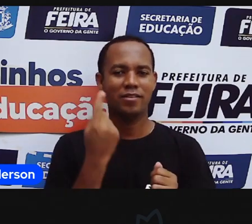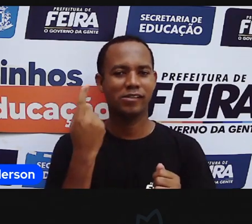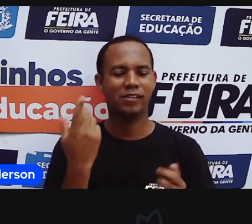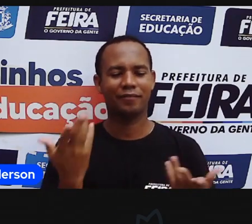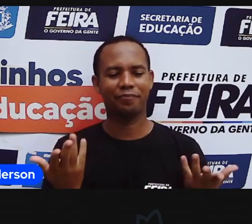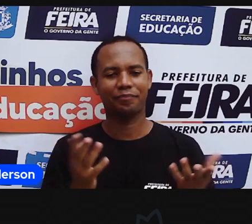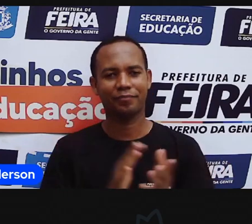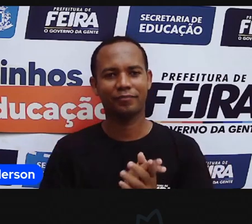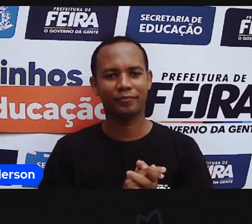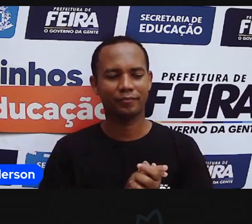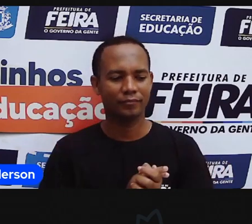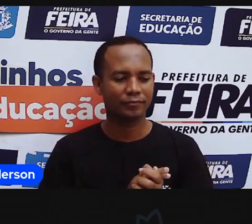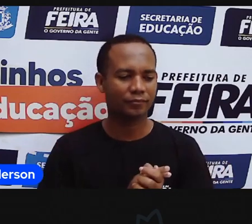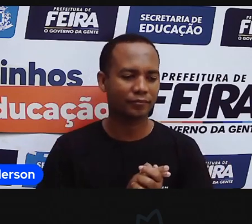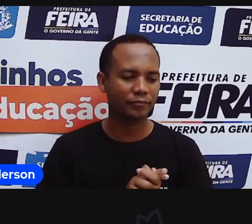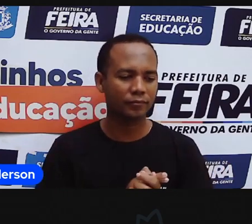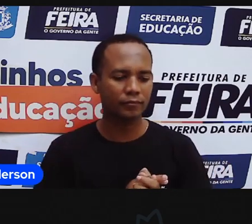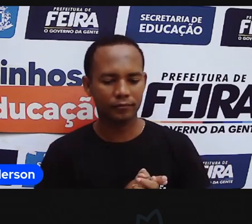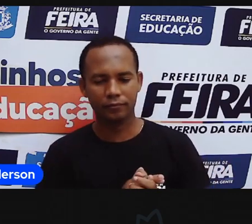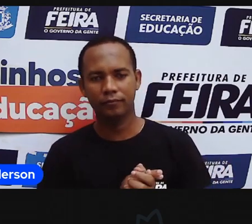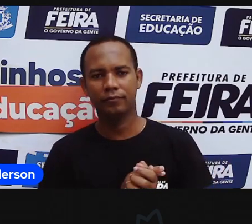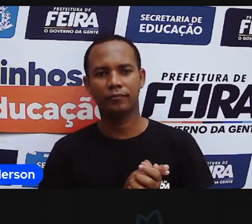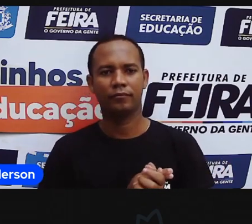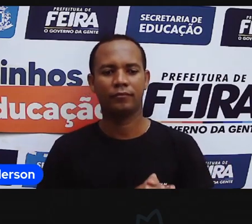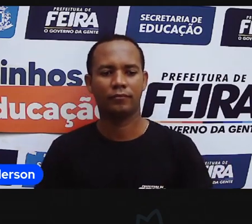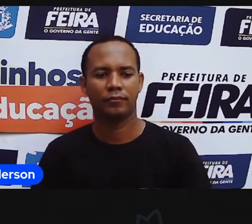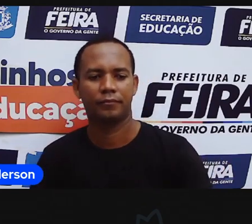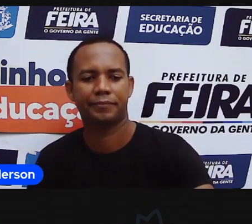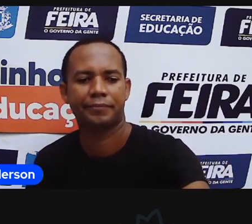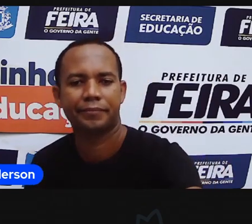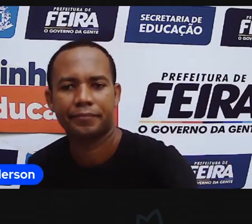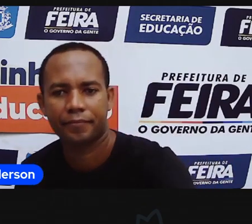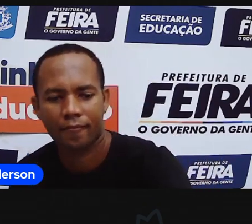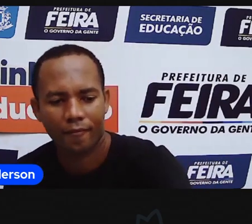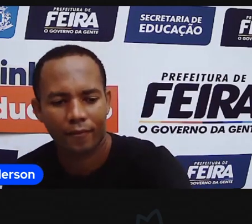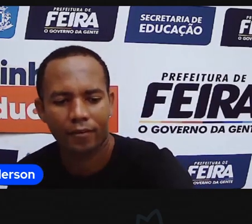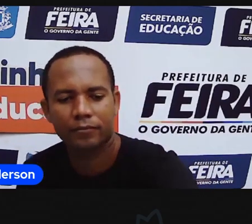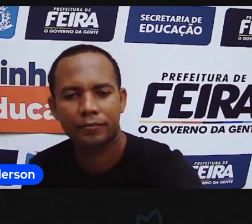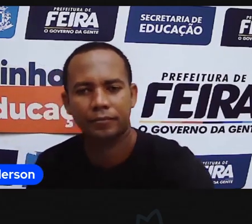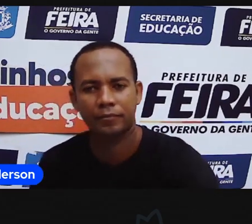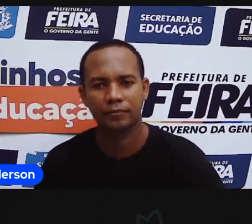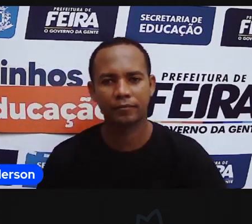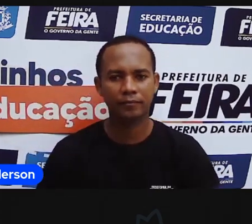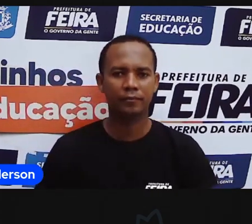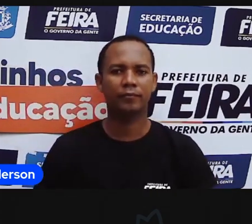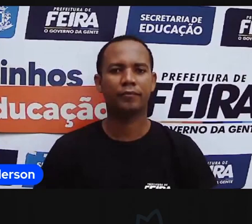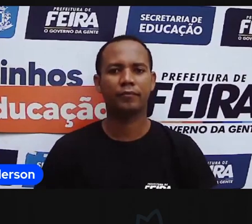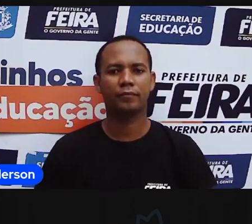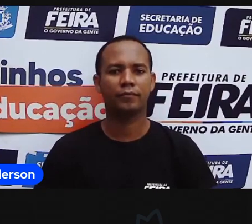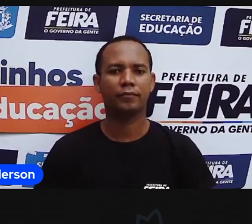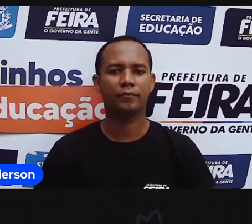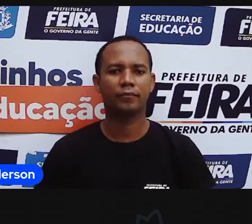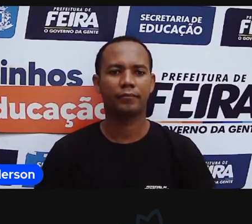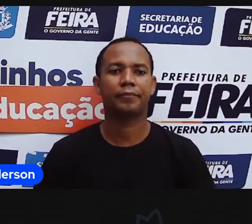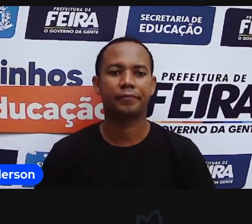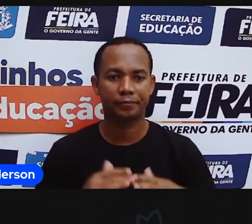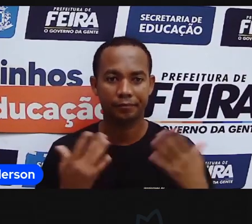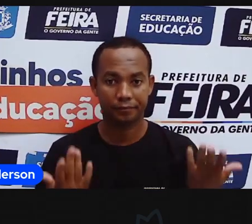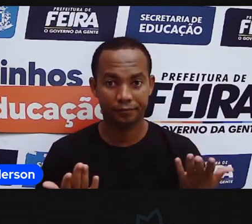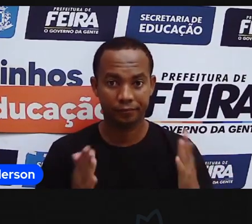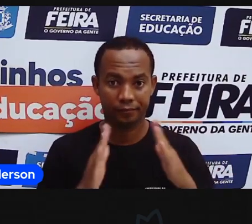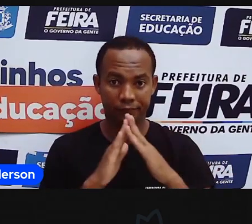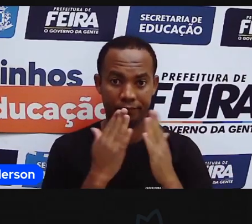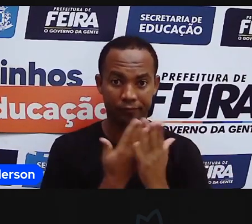misericórdia. Deixa eu consertar aqui, que essa vida de YouTube é uma vida difícil. Então vamos lá, né?